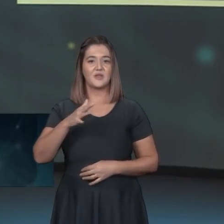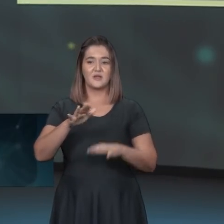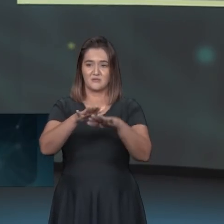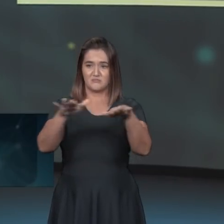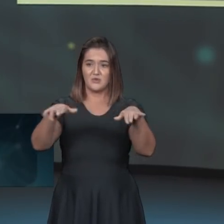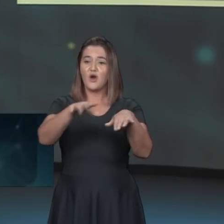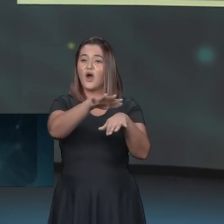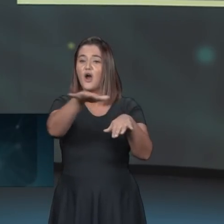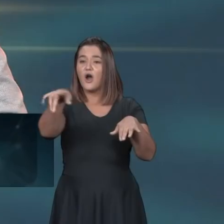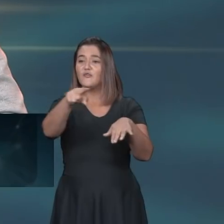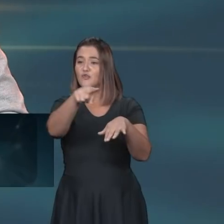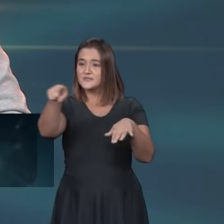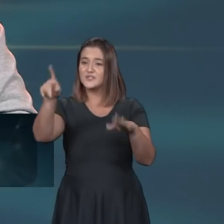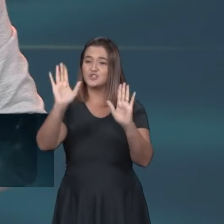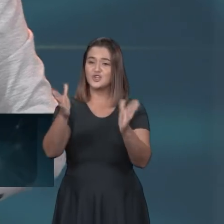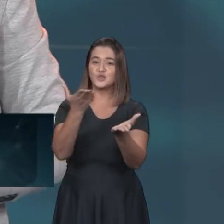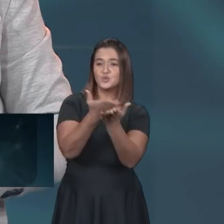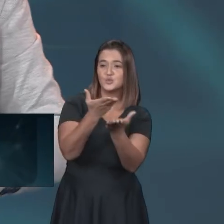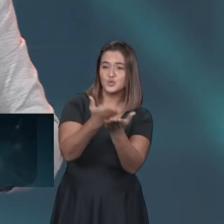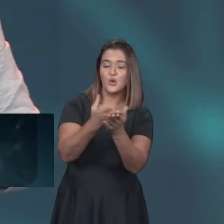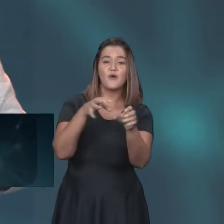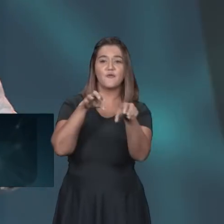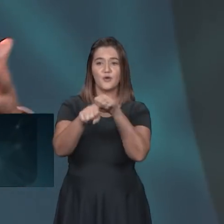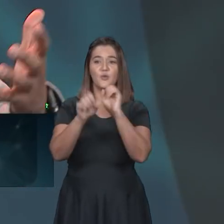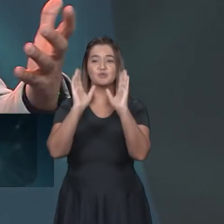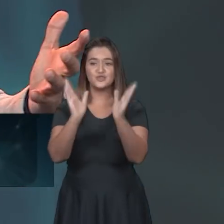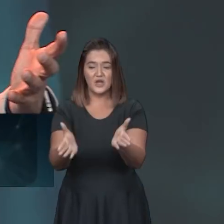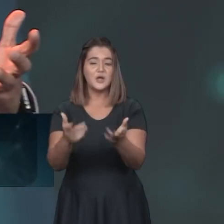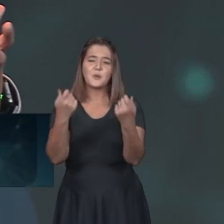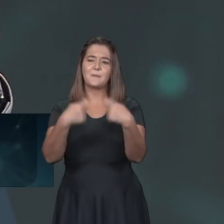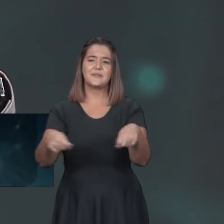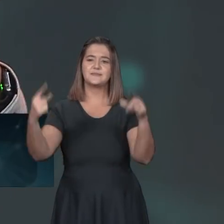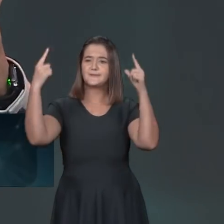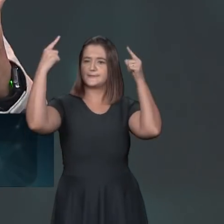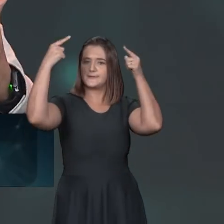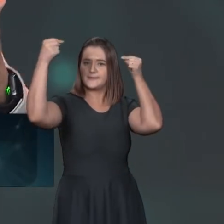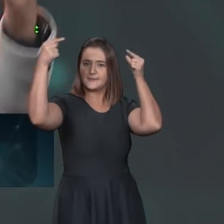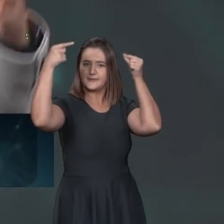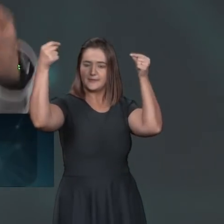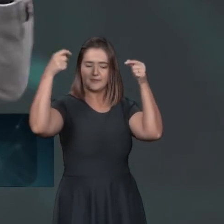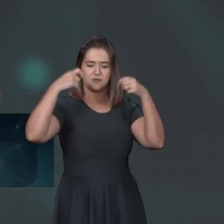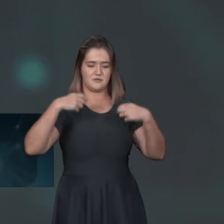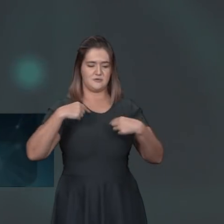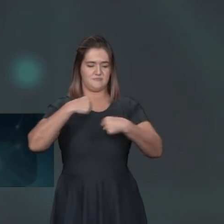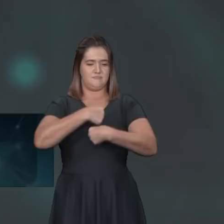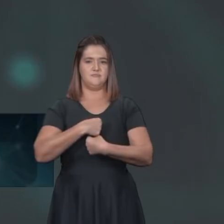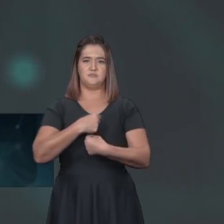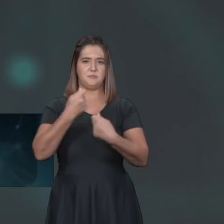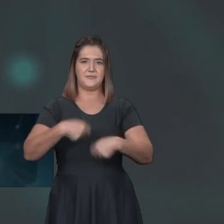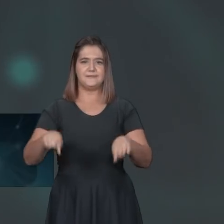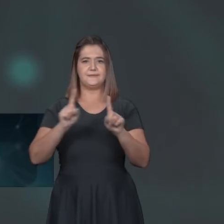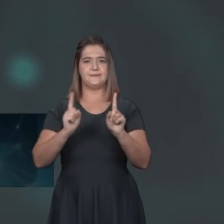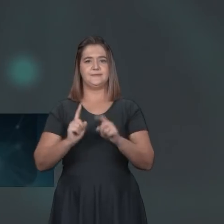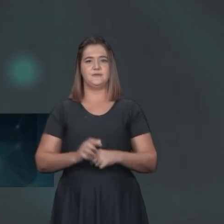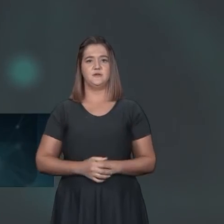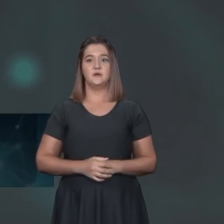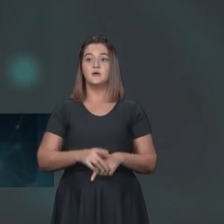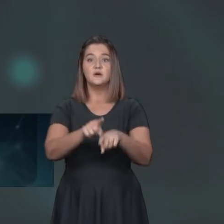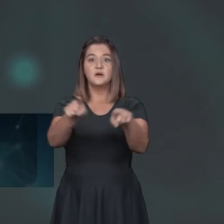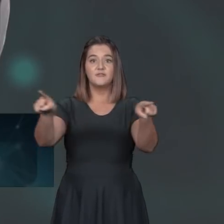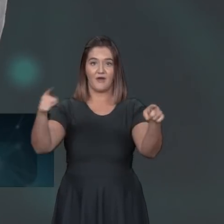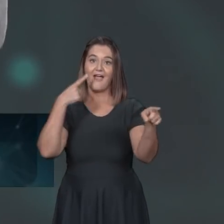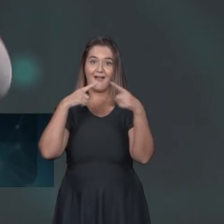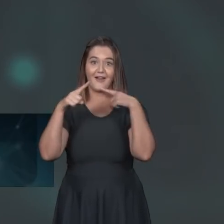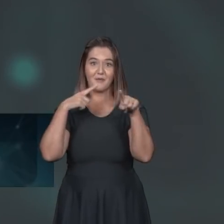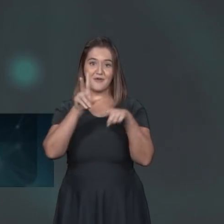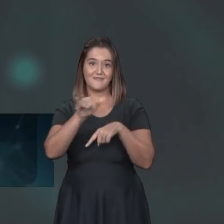eles vão protestar. Ora, se você quer demonstrar para as pessoas que você agora é formado, você é médico, é doutor,